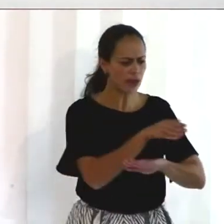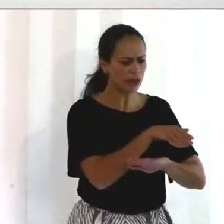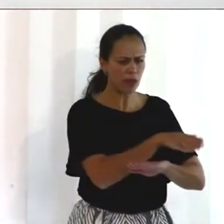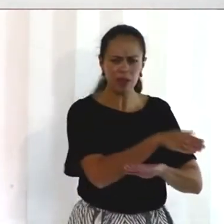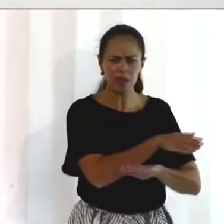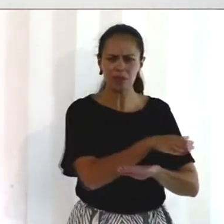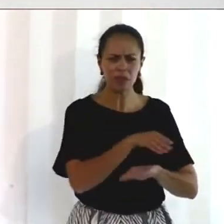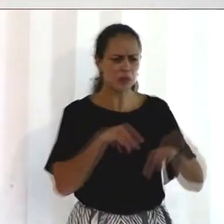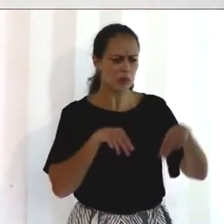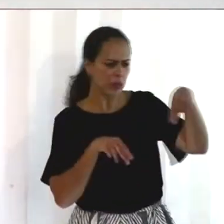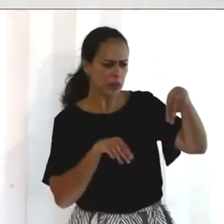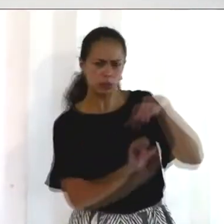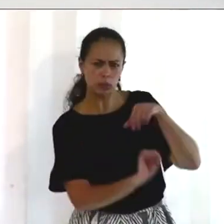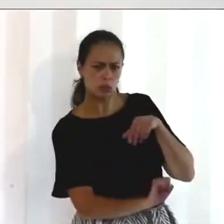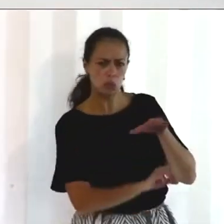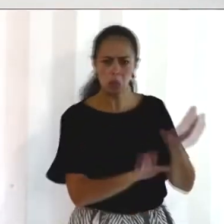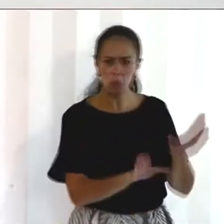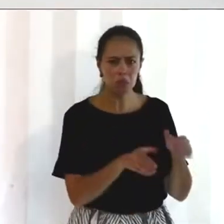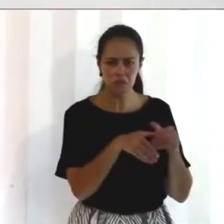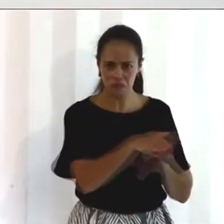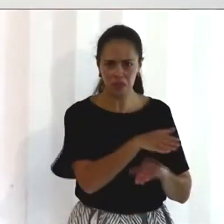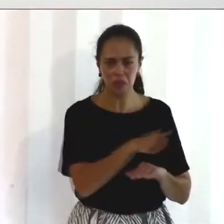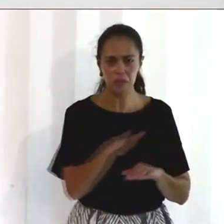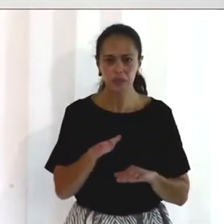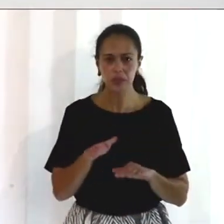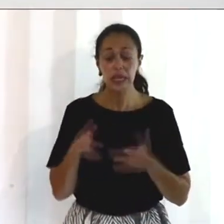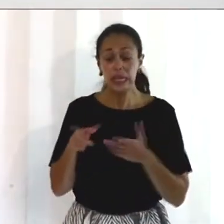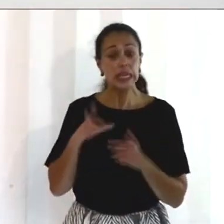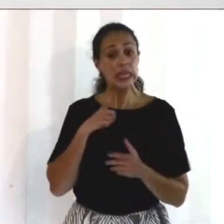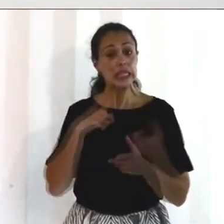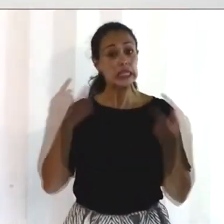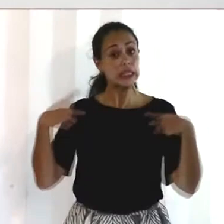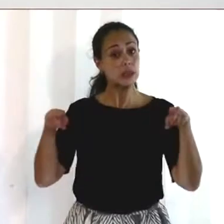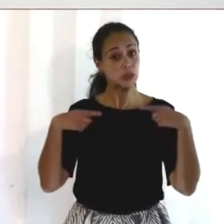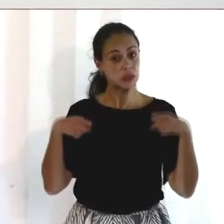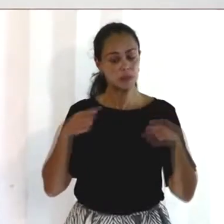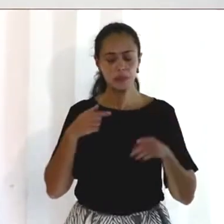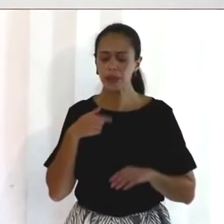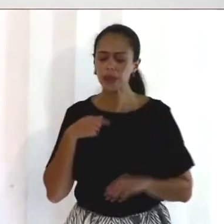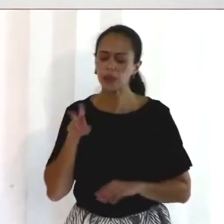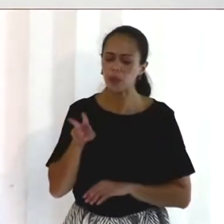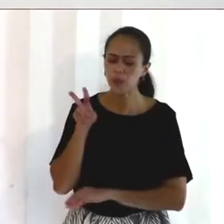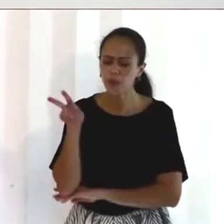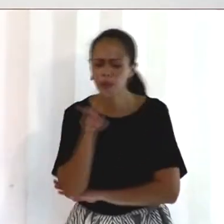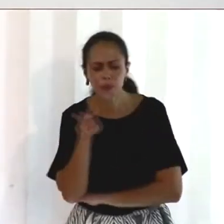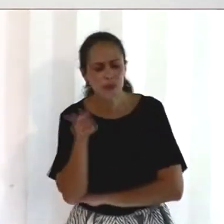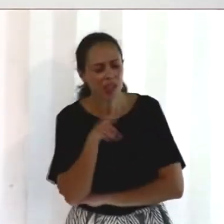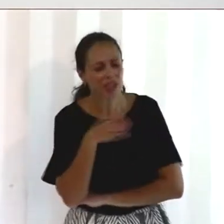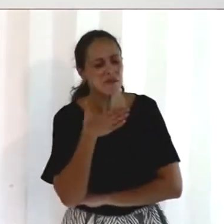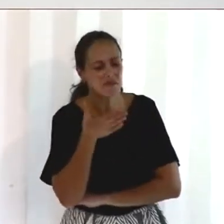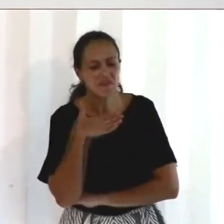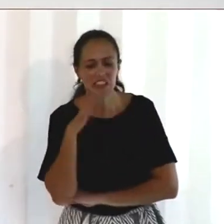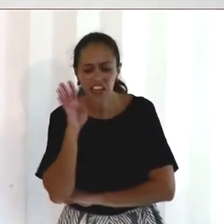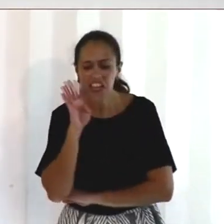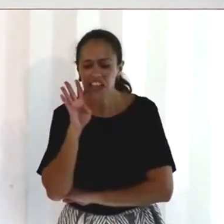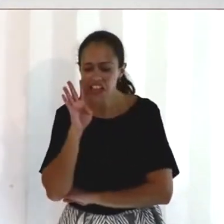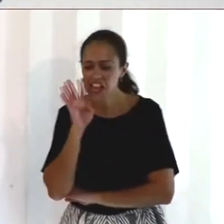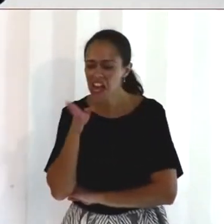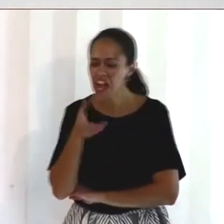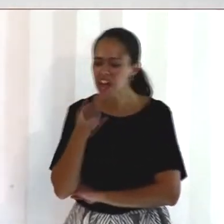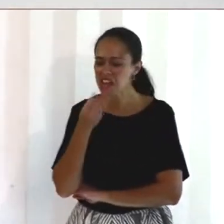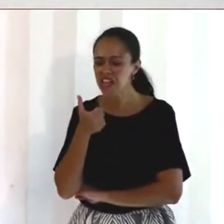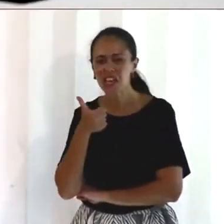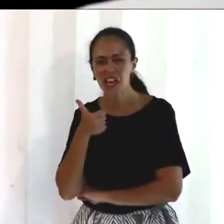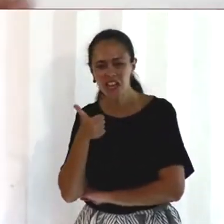se cantava, depois de eu ter sido levado à fé, eu participei com eles, nós íamos para colégios,